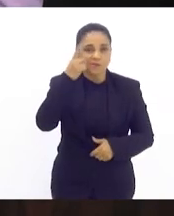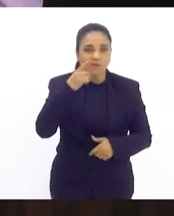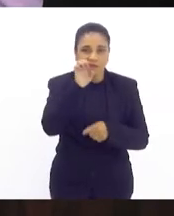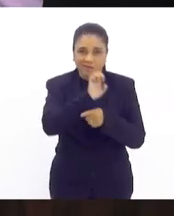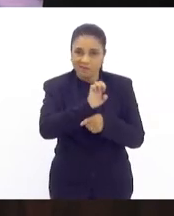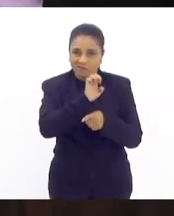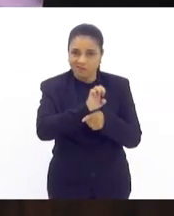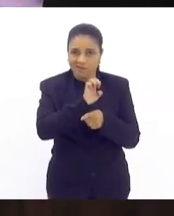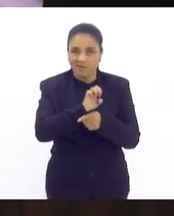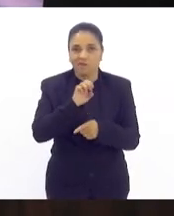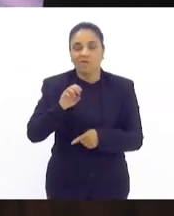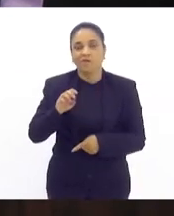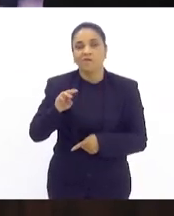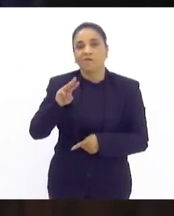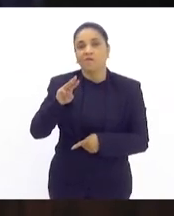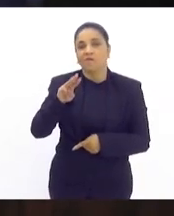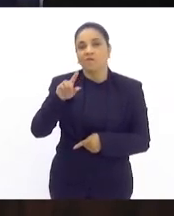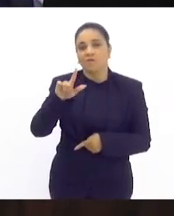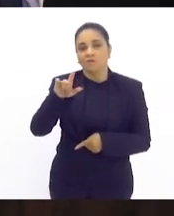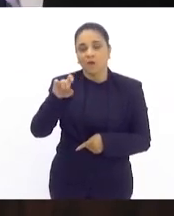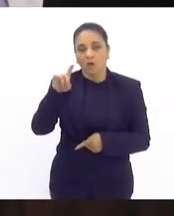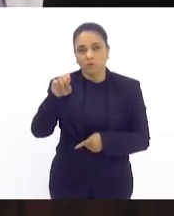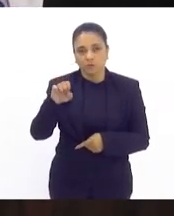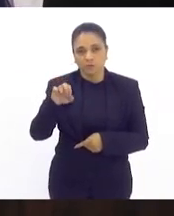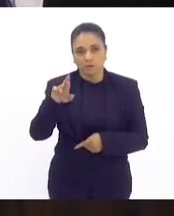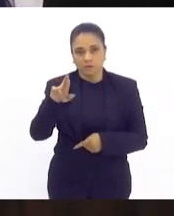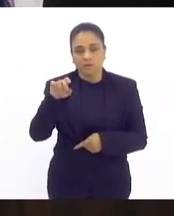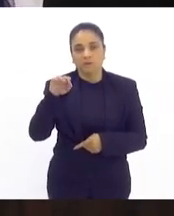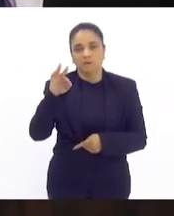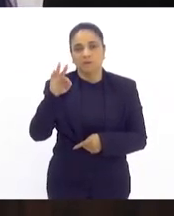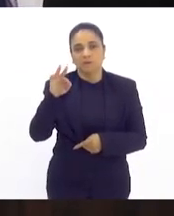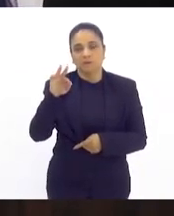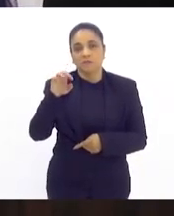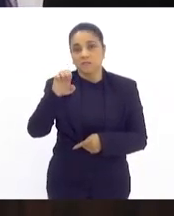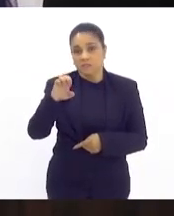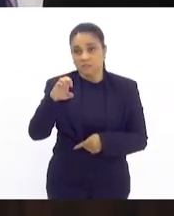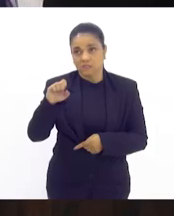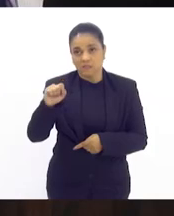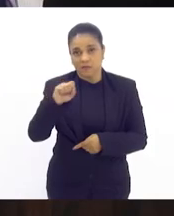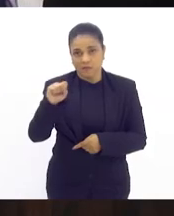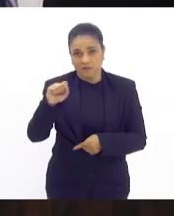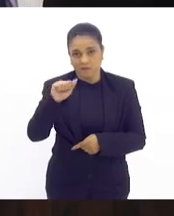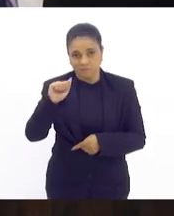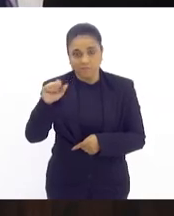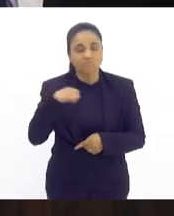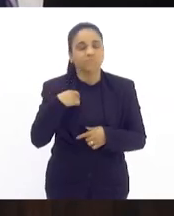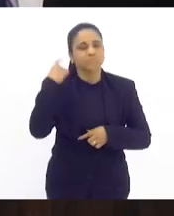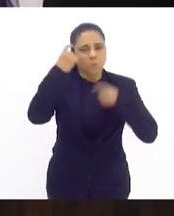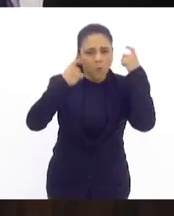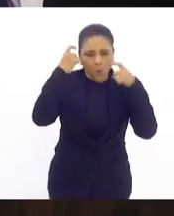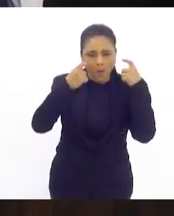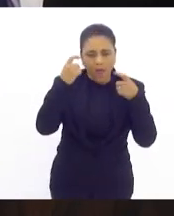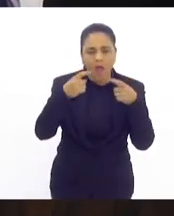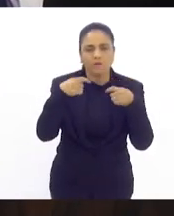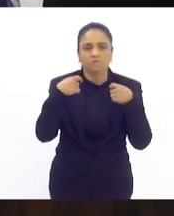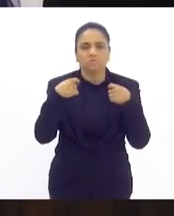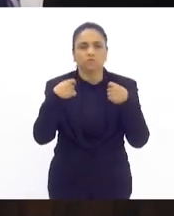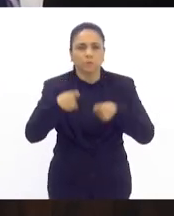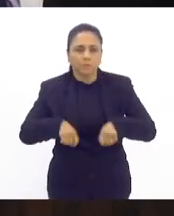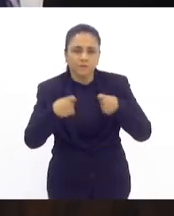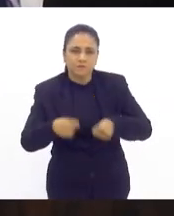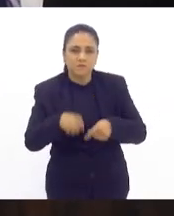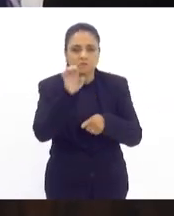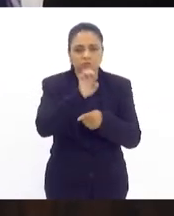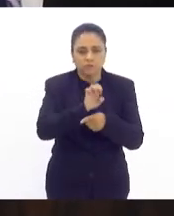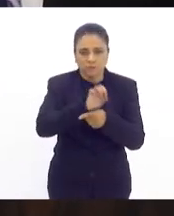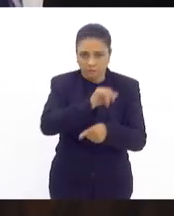né Valdo Ceasa tá sempre preocupado também com as com as necessidades do nosso Estado do Rio de Janeiro a gente tava até falando a